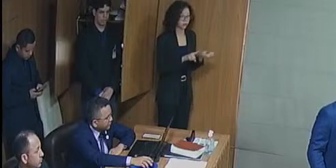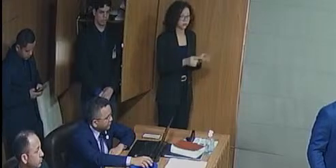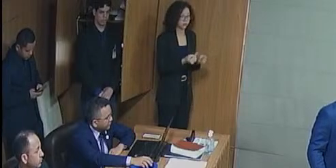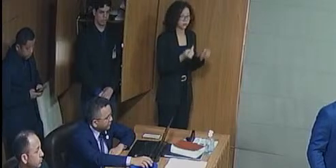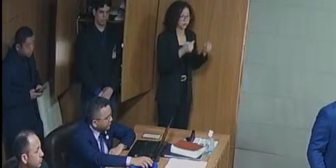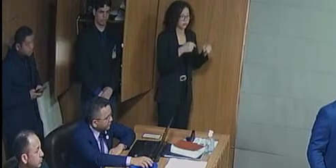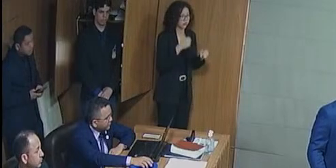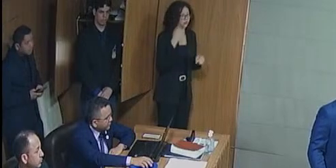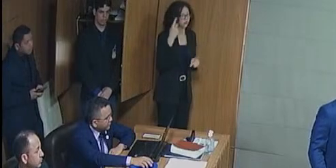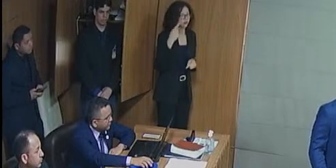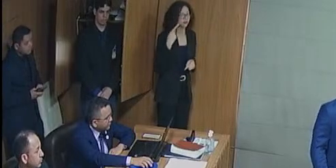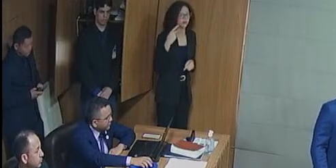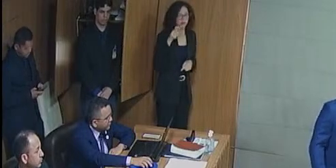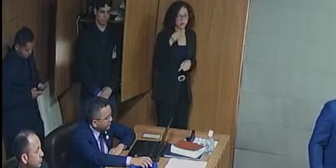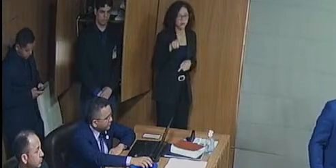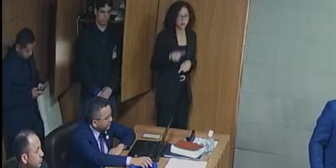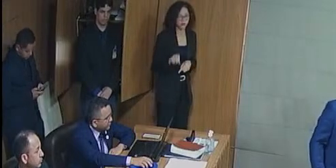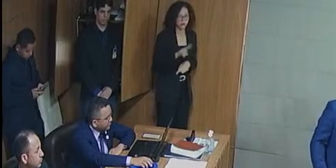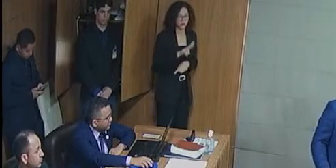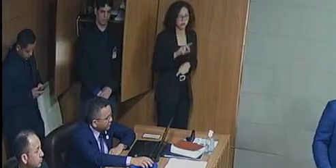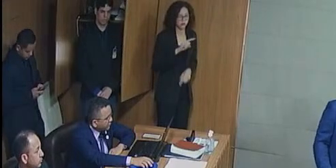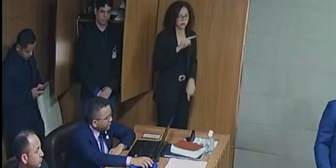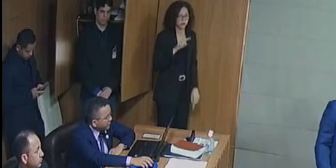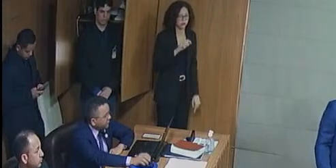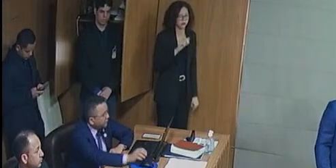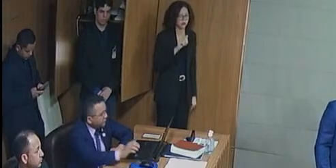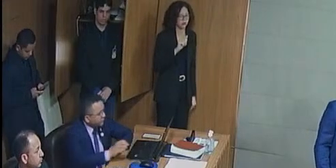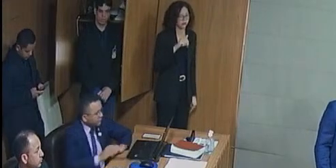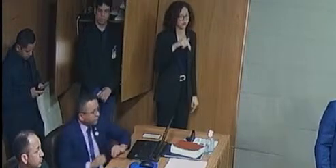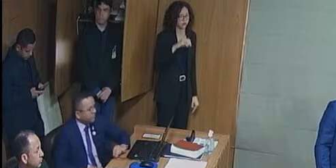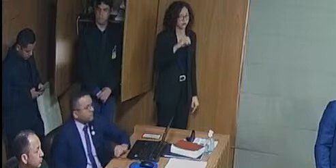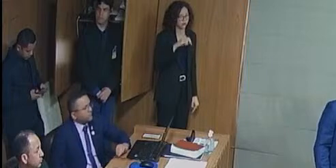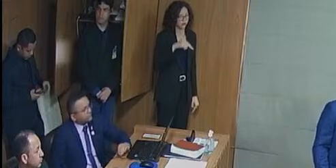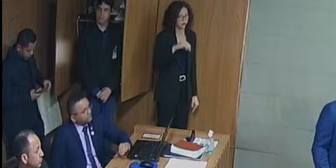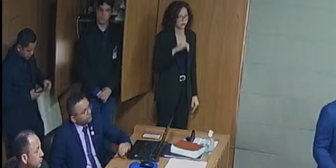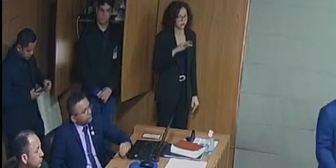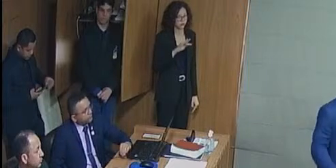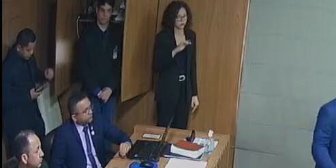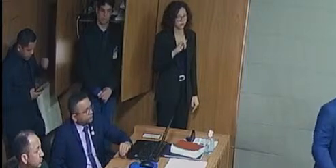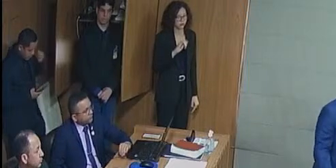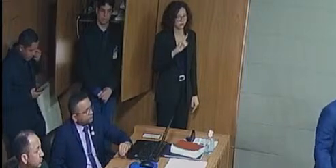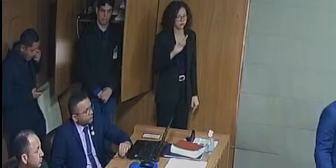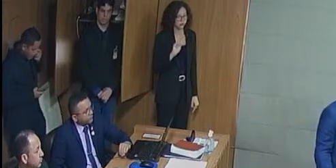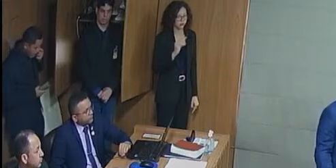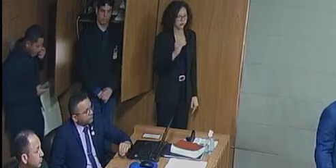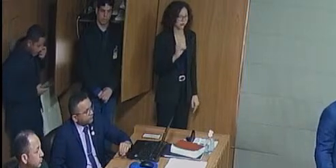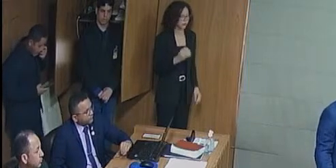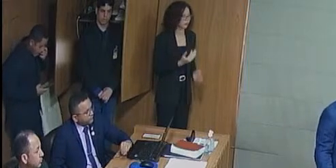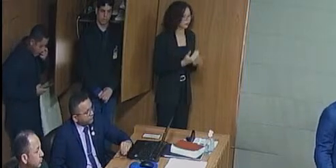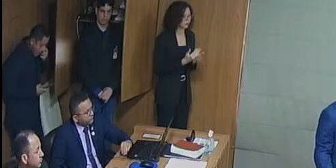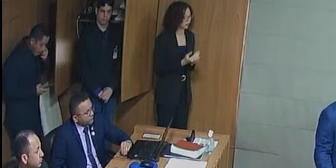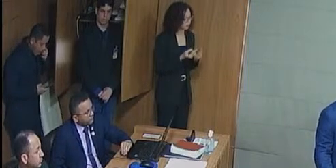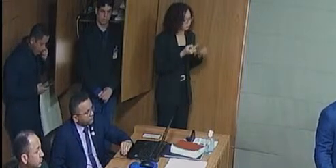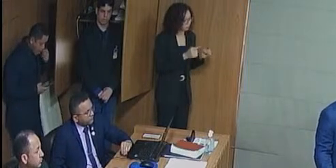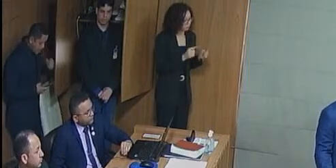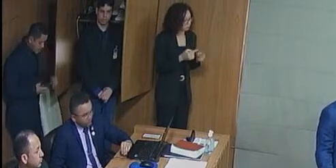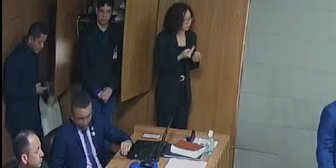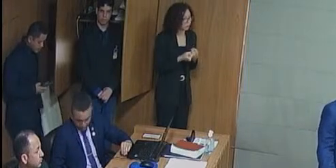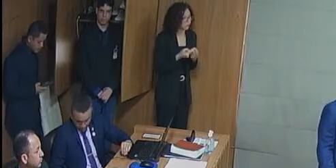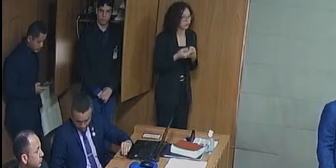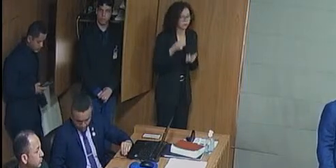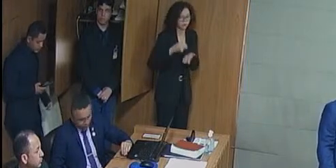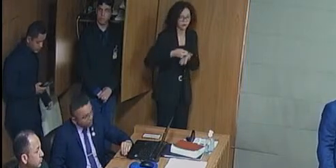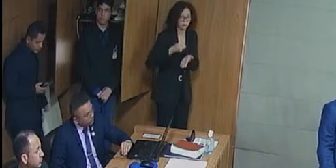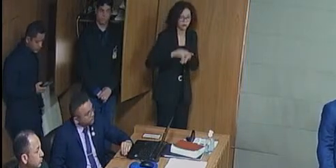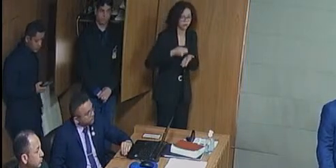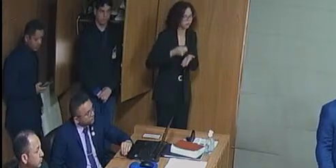um promotor de justiça chamado zanone filho que iniciou uma perseguição porque não foi pago